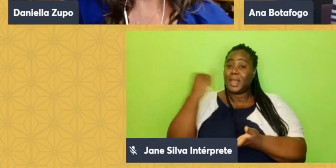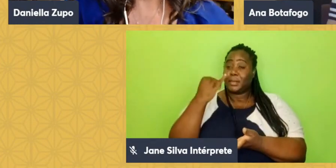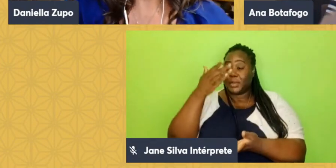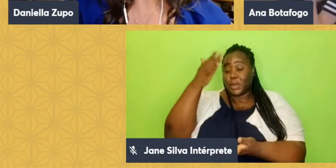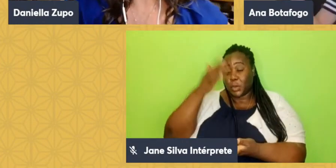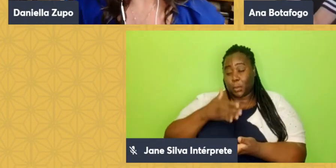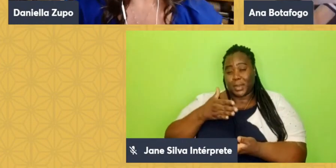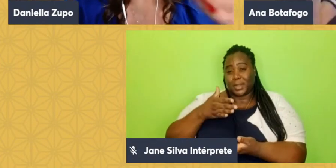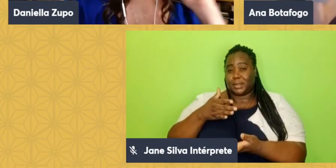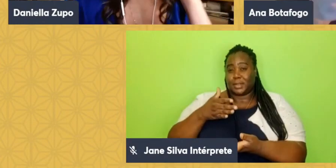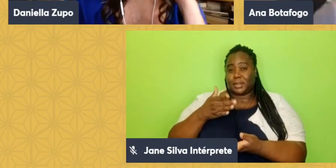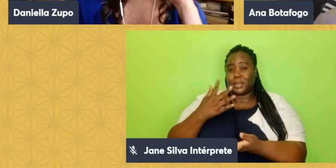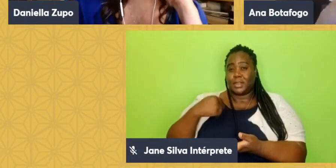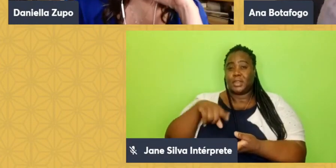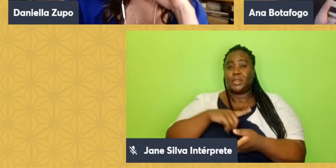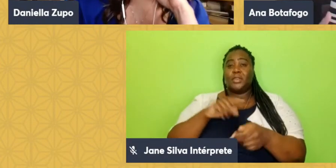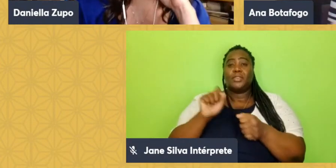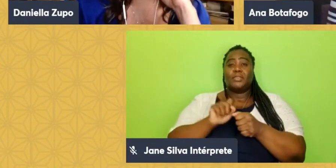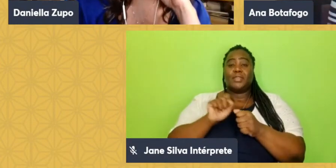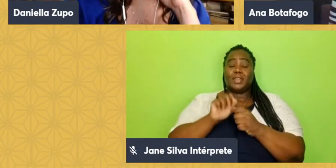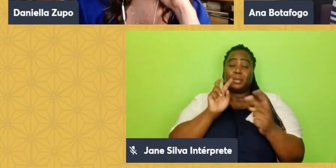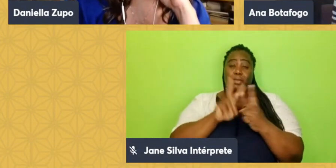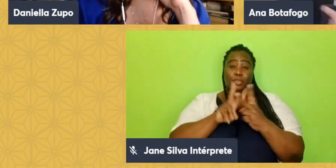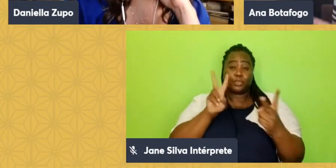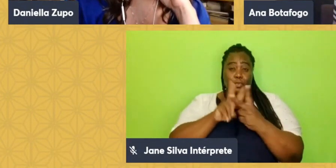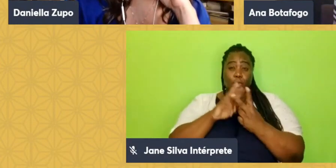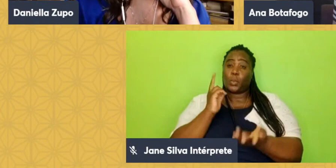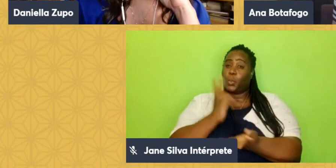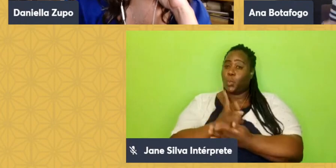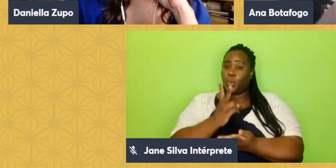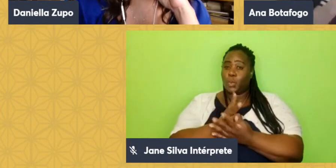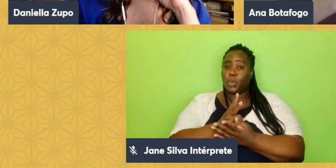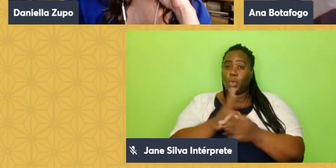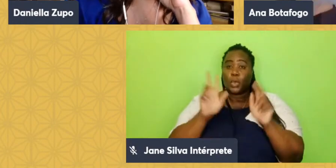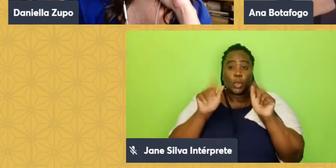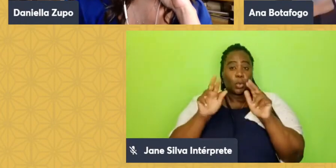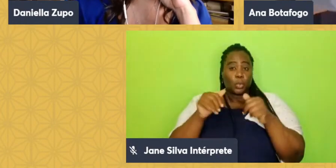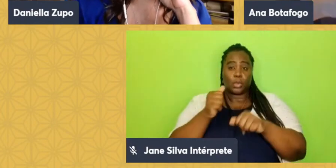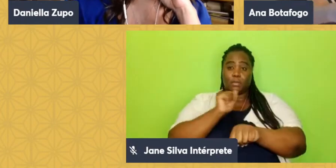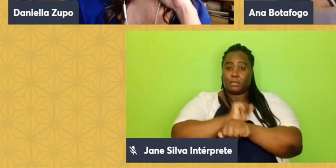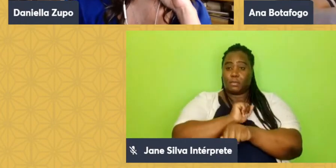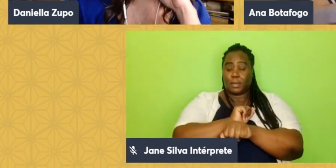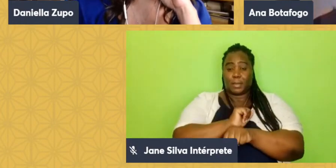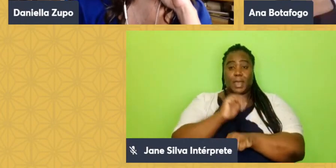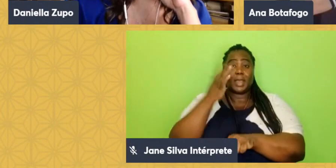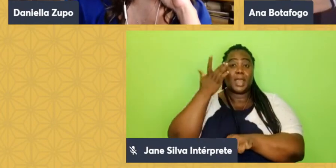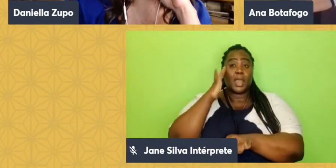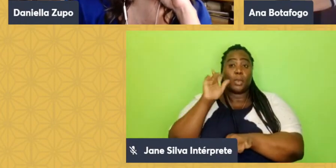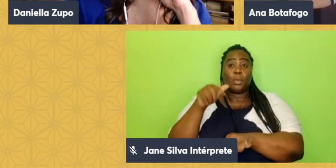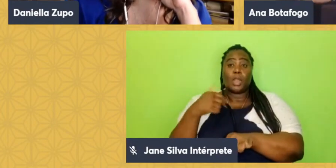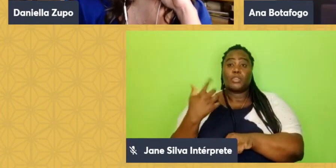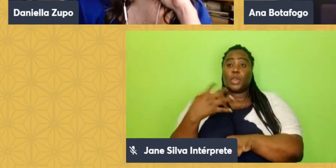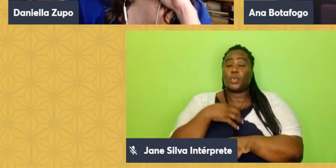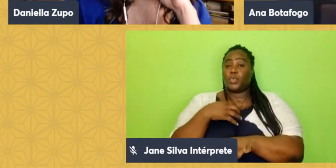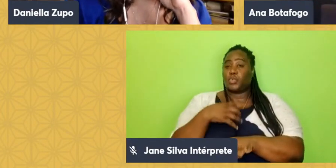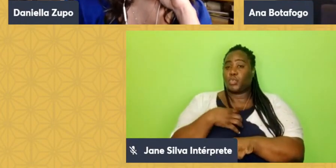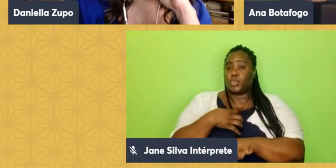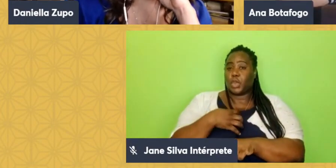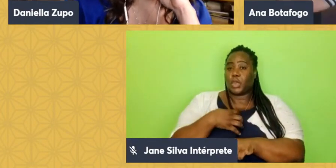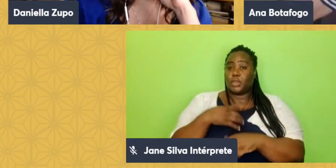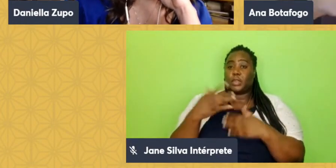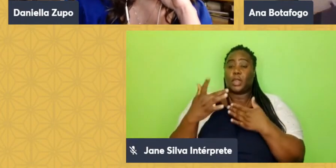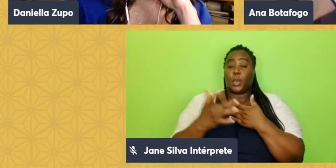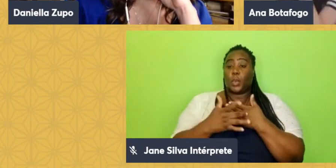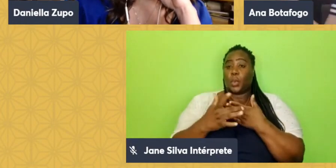presencial fizemos online ainda fazemos nunca mais vamos sair disso acho até que uma maneira da gente estar em